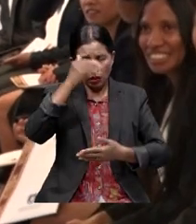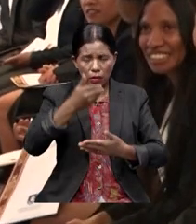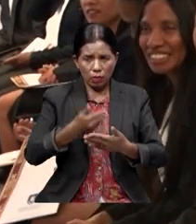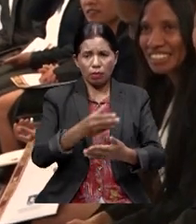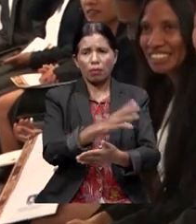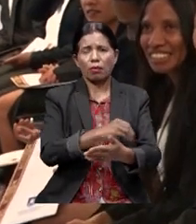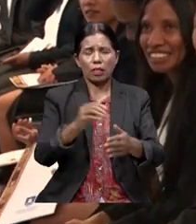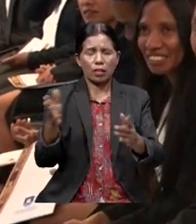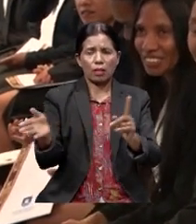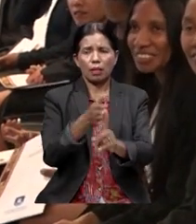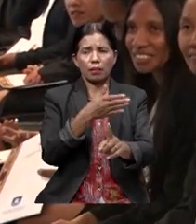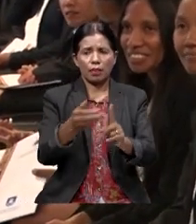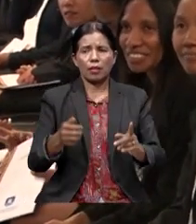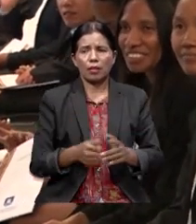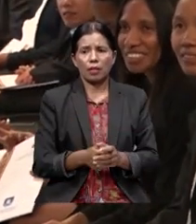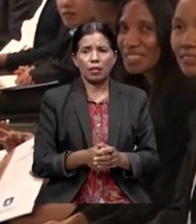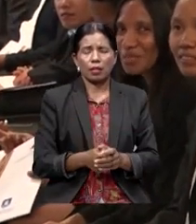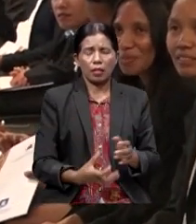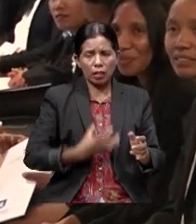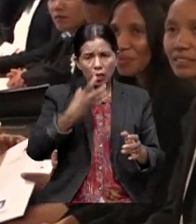muito, e de barco, e de rios,